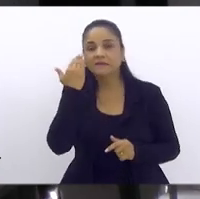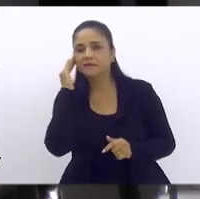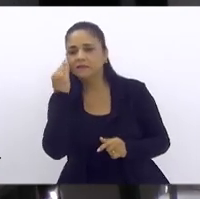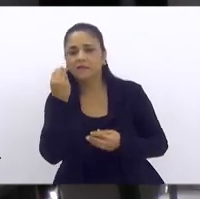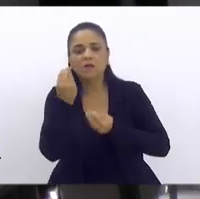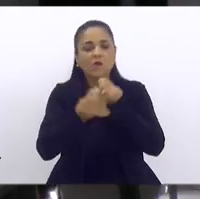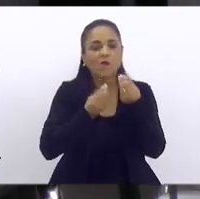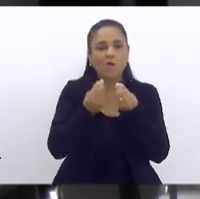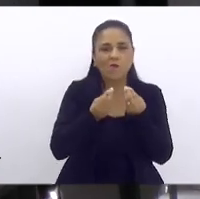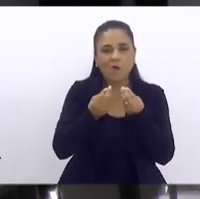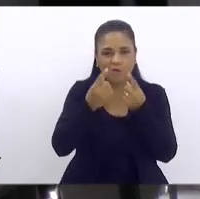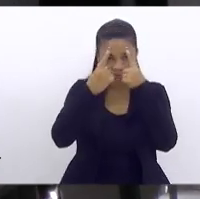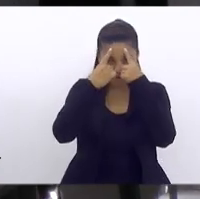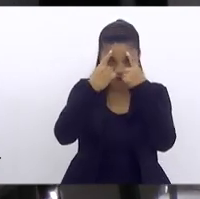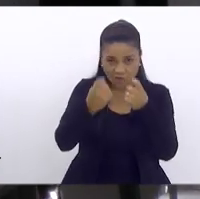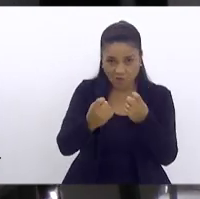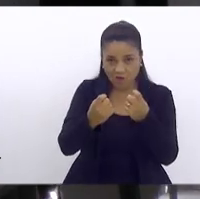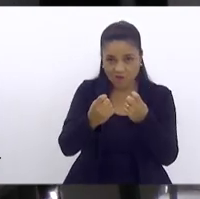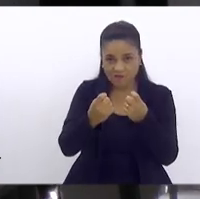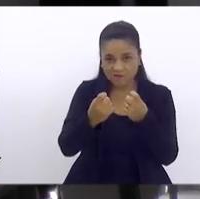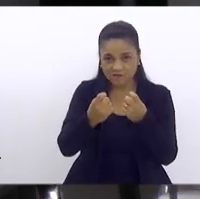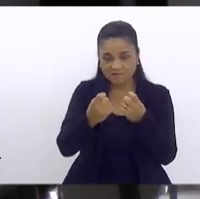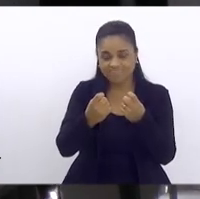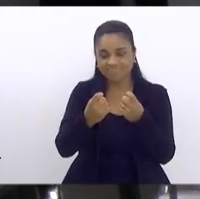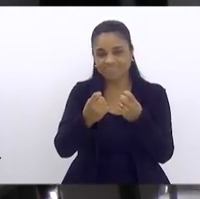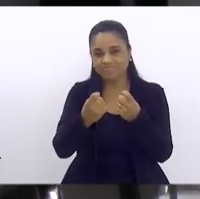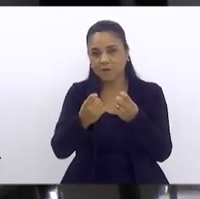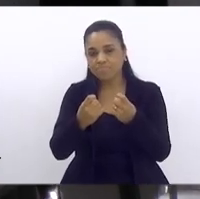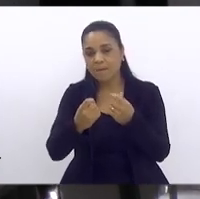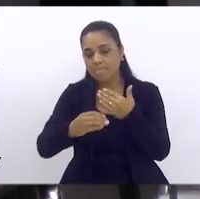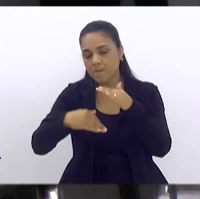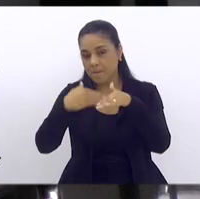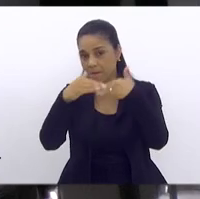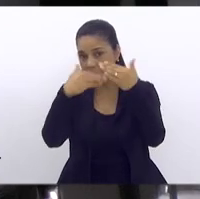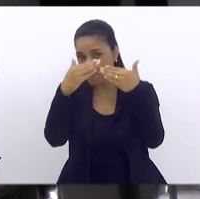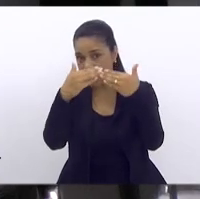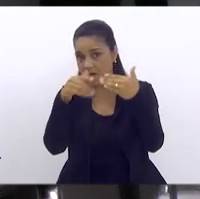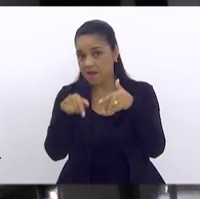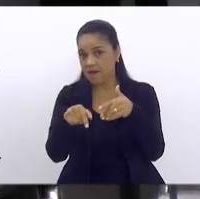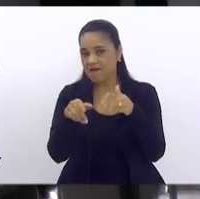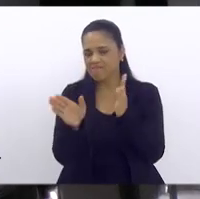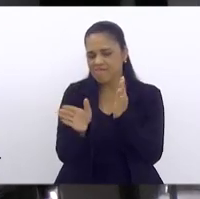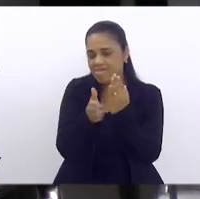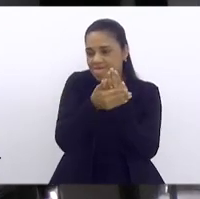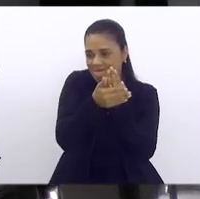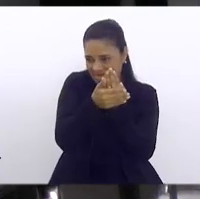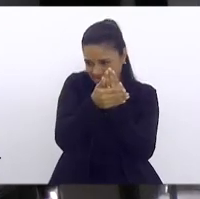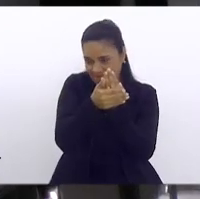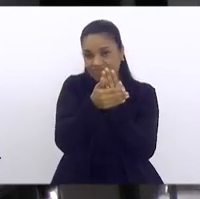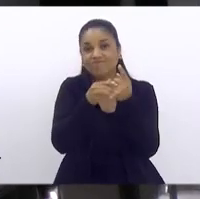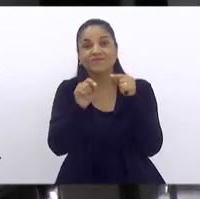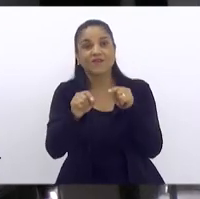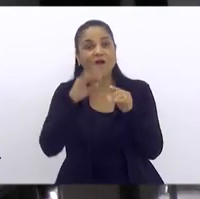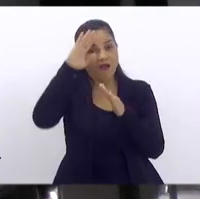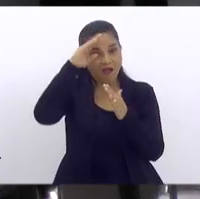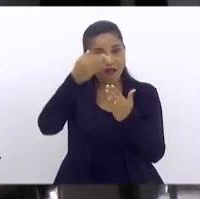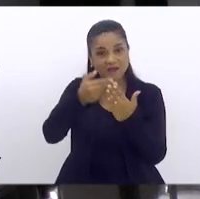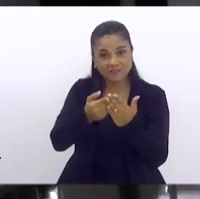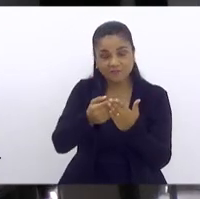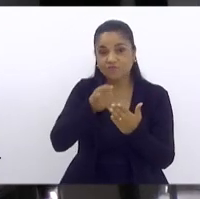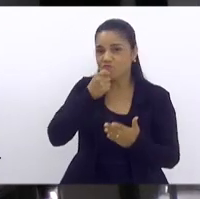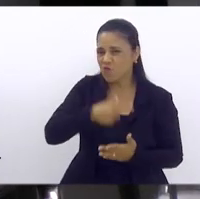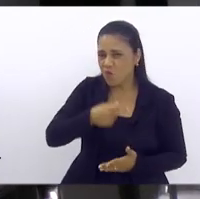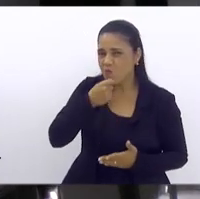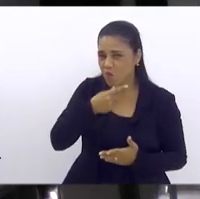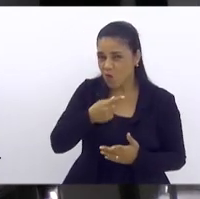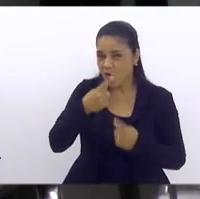muitas vezes essas violências vão se construir de forma mais camuflada. Então, acreditamos que o humor ele acaba tornando